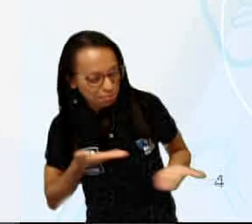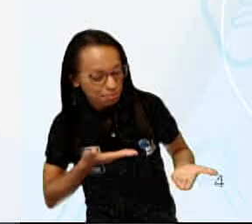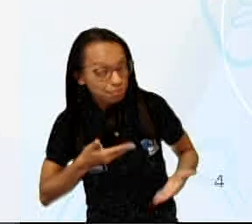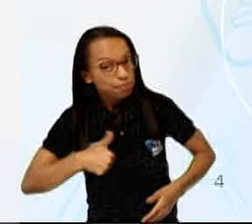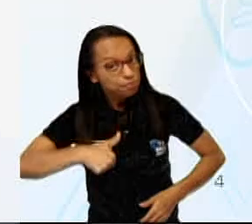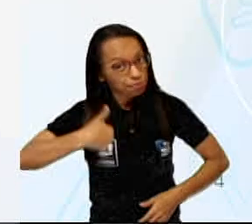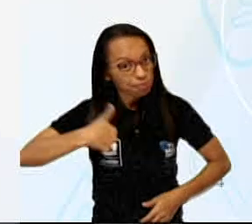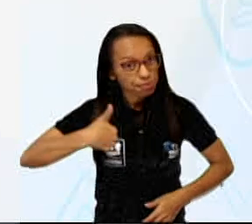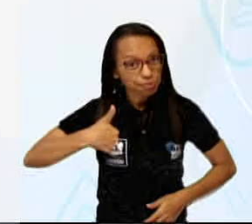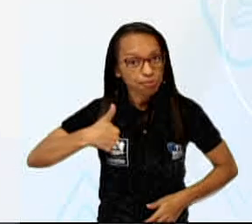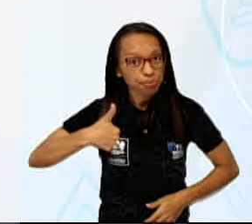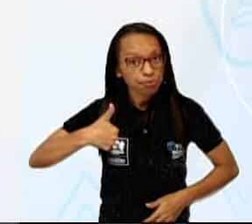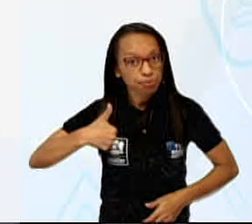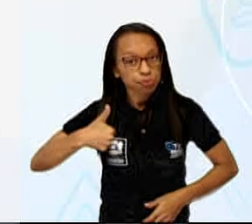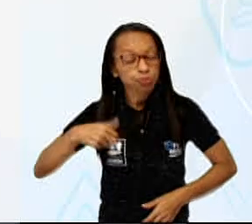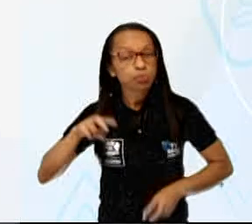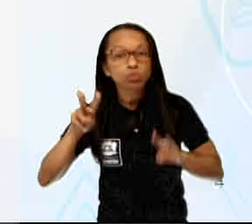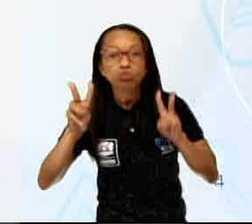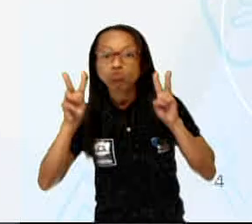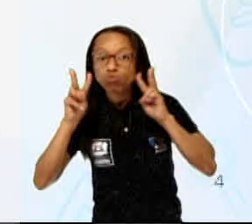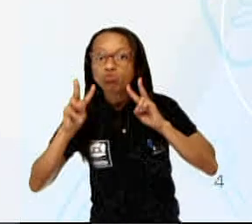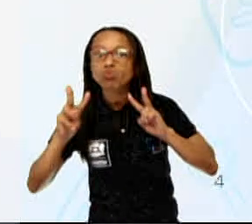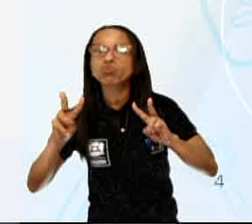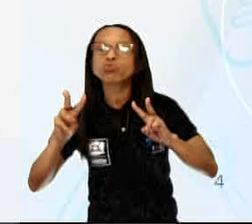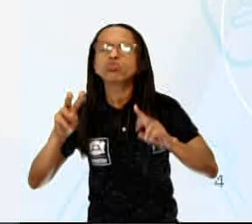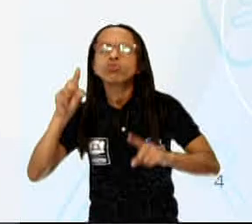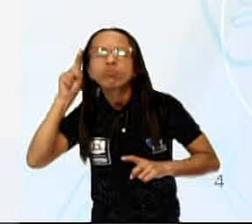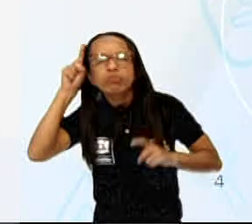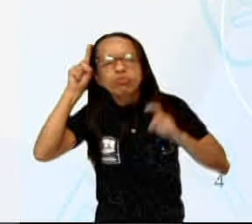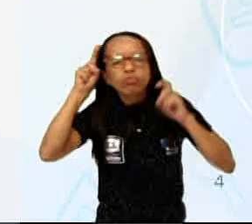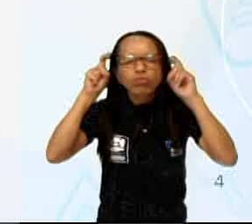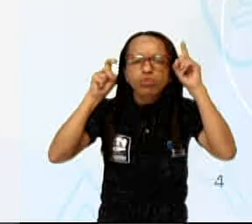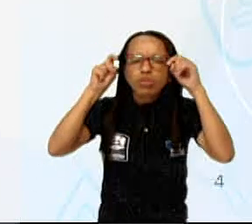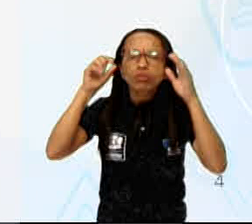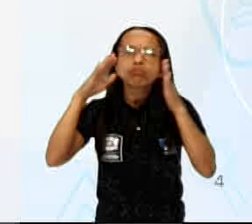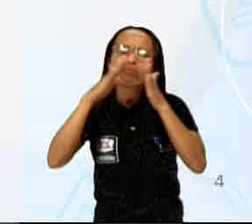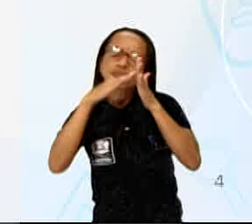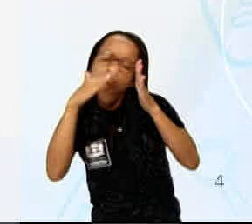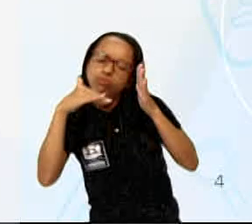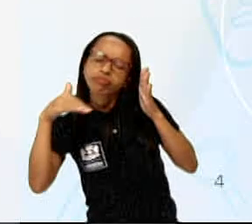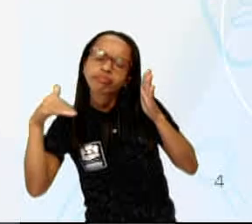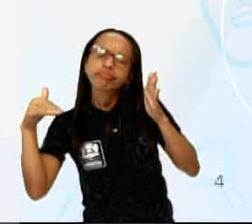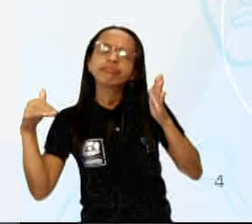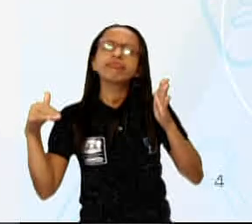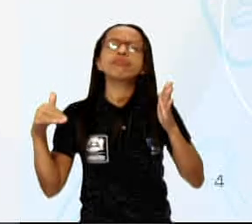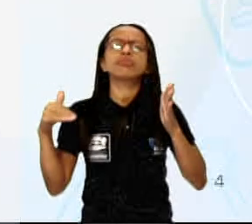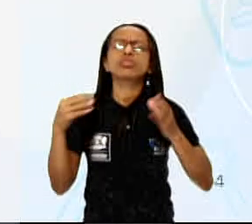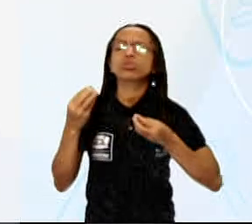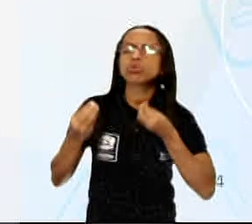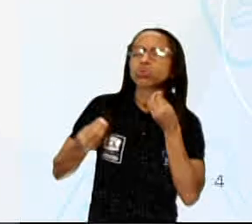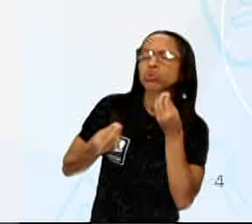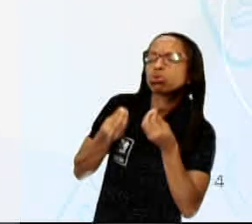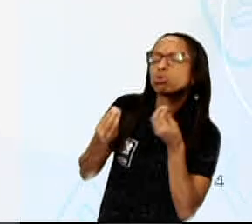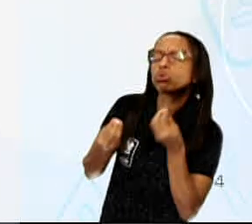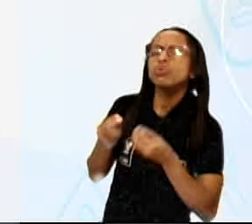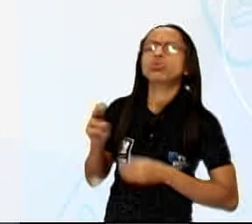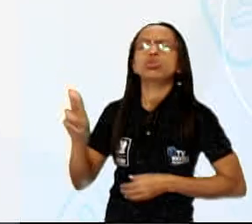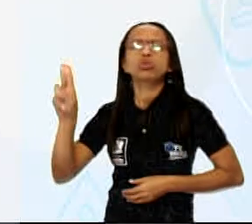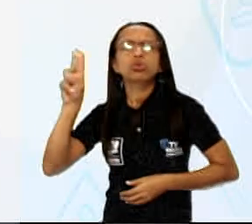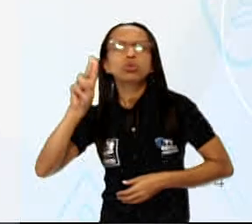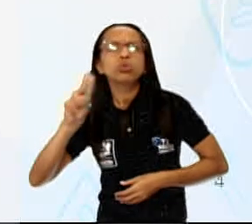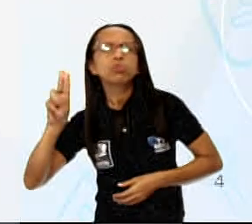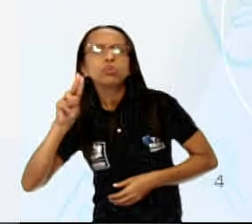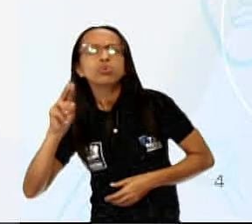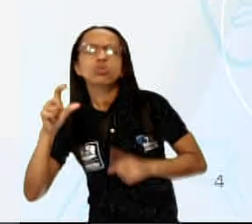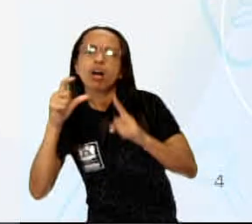a gente viu que nós temos uma preocupação estética ao produzir um conto. Saber como usar uma palavra, de que